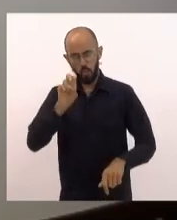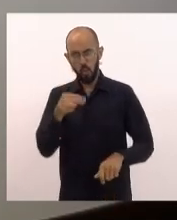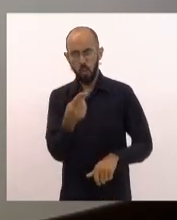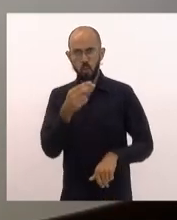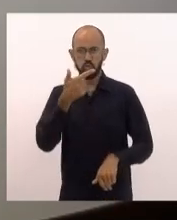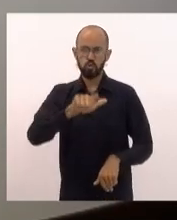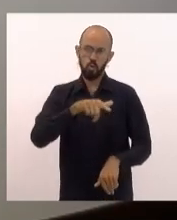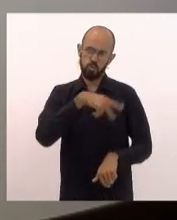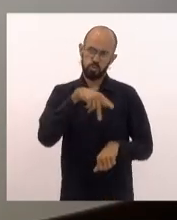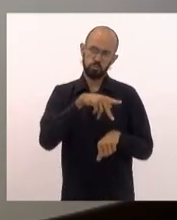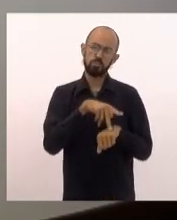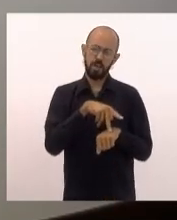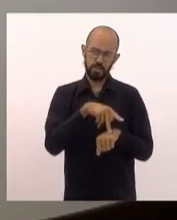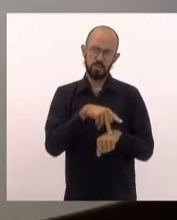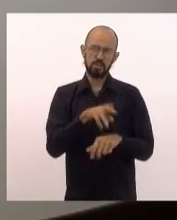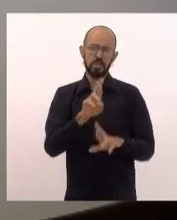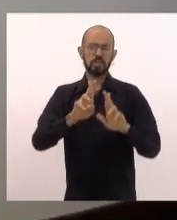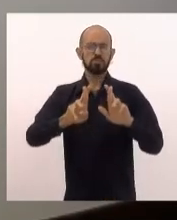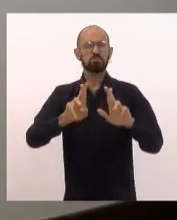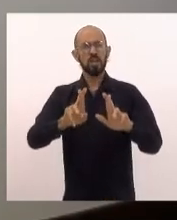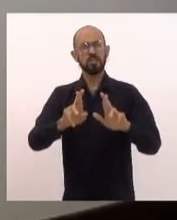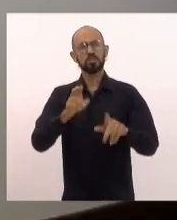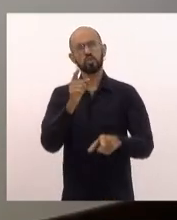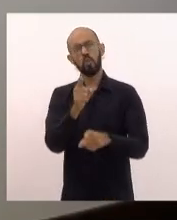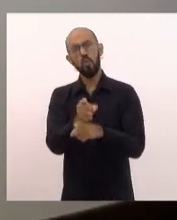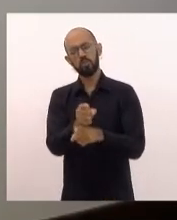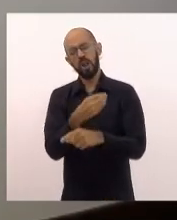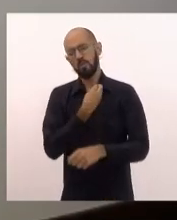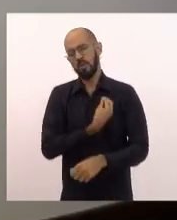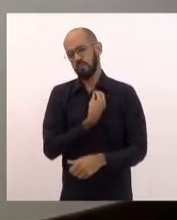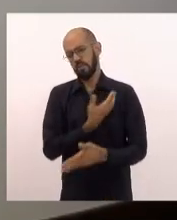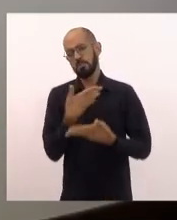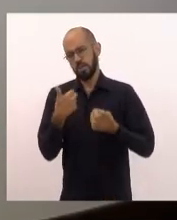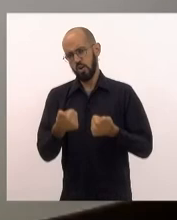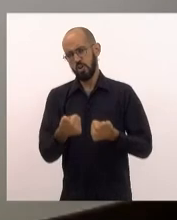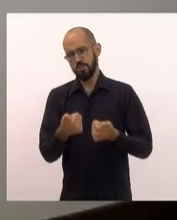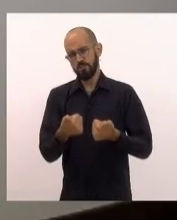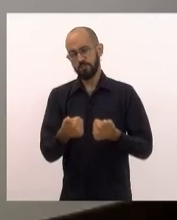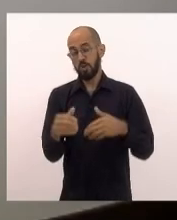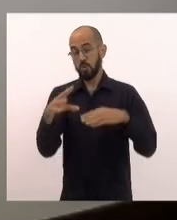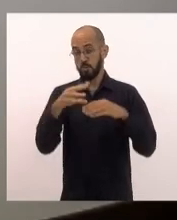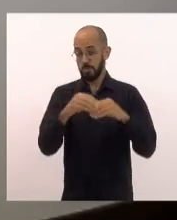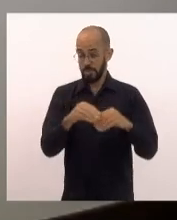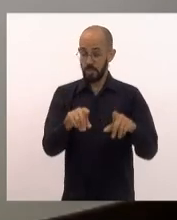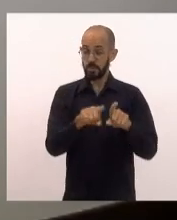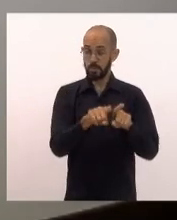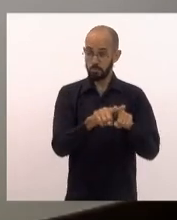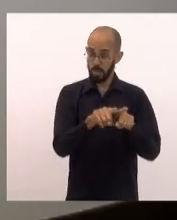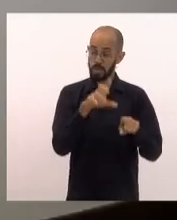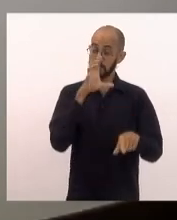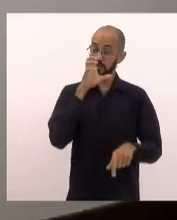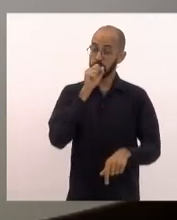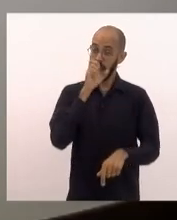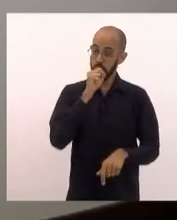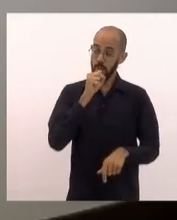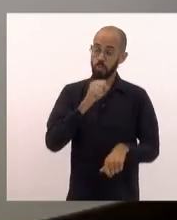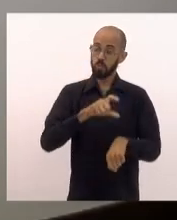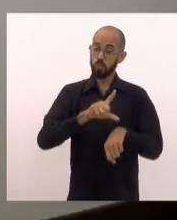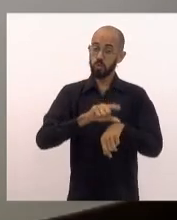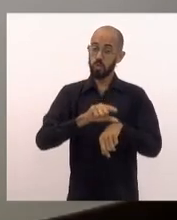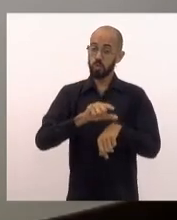na esperança de encontrar uma vida melhor. Quero acrescentar que no próximo sábado, às 10 da